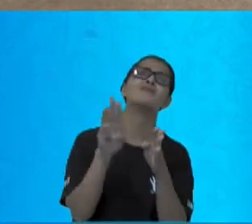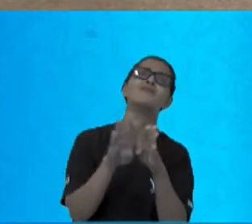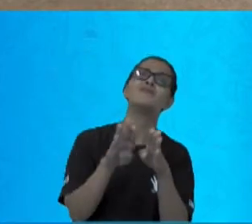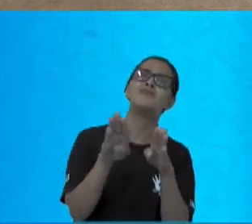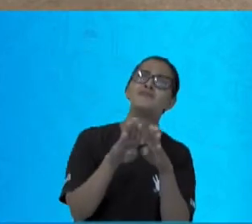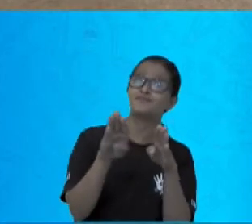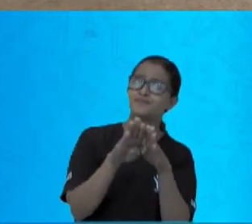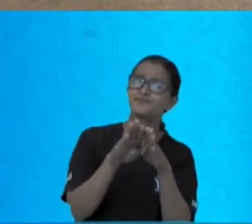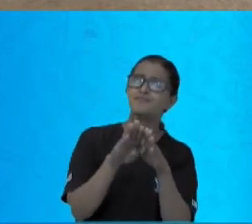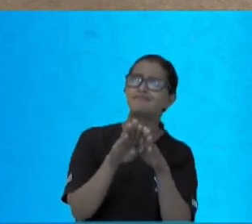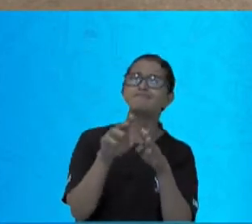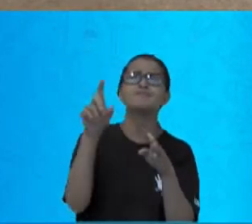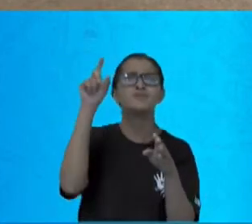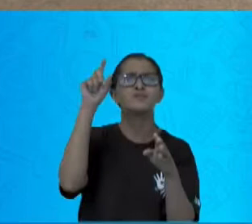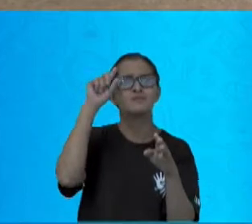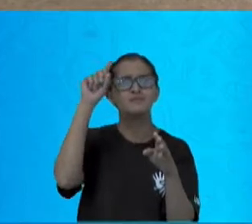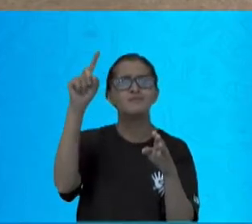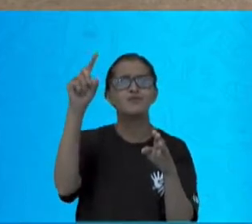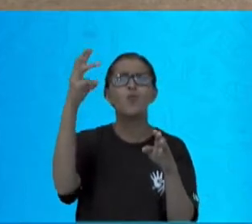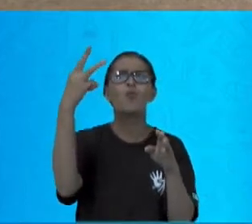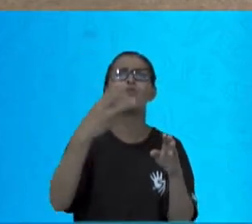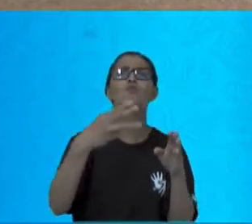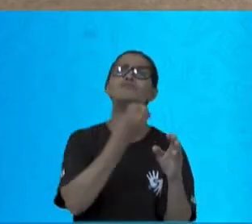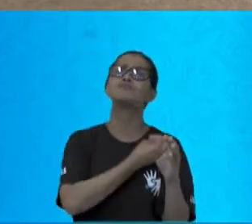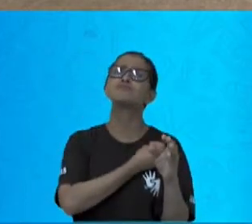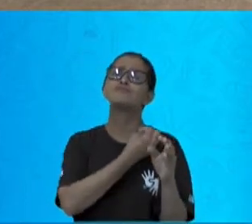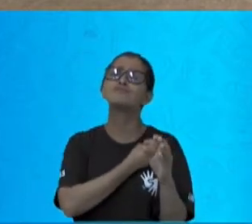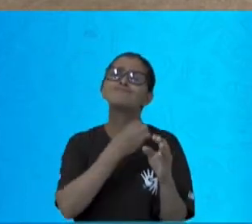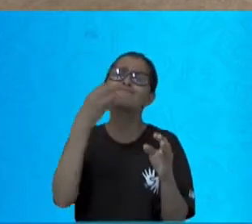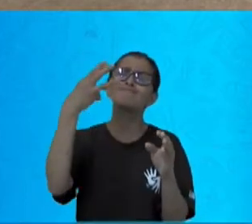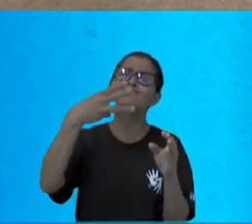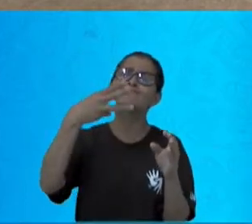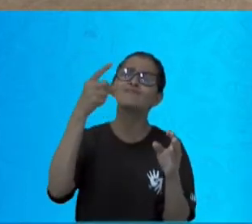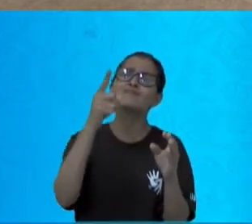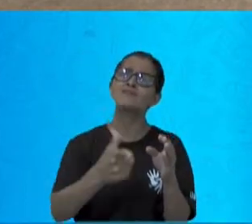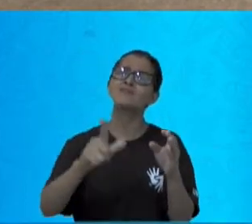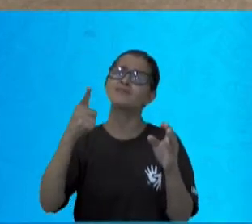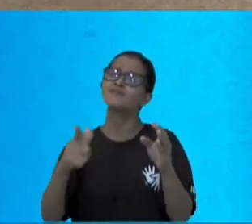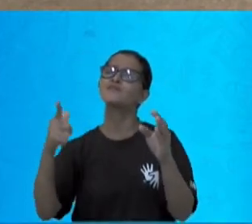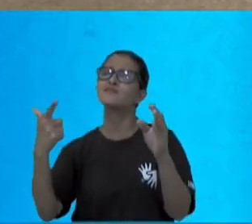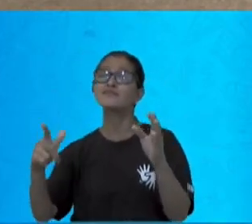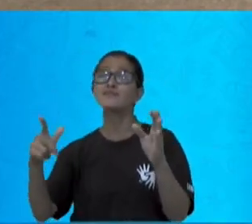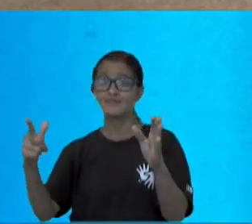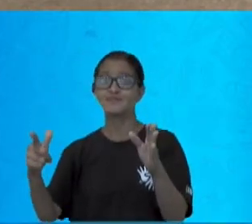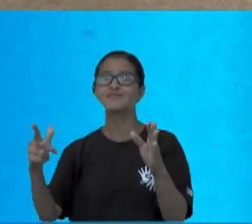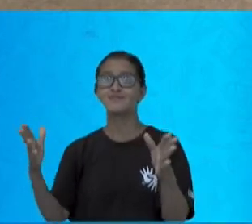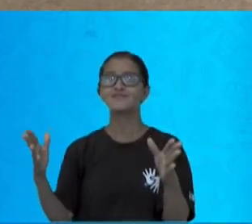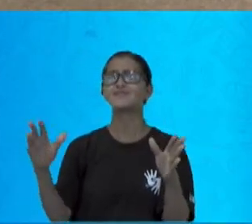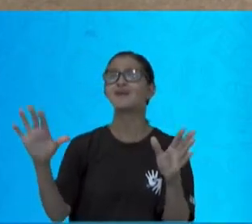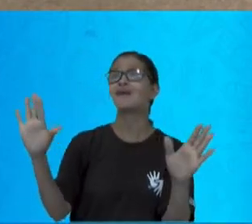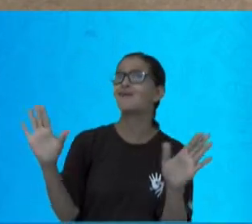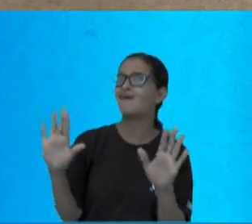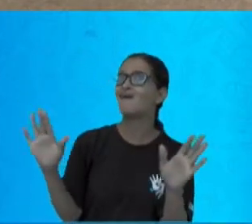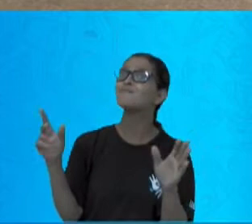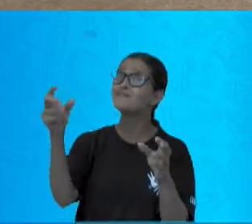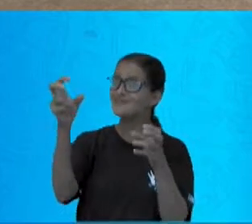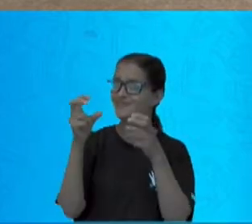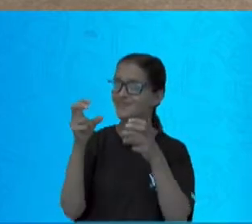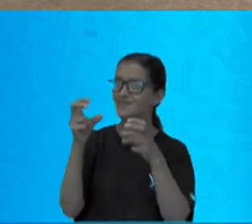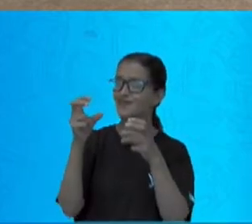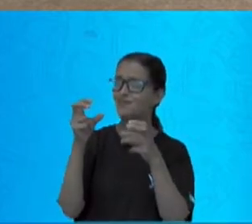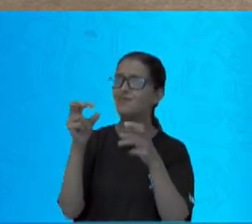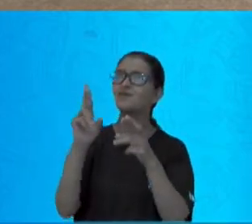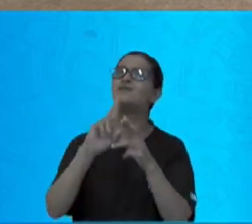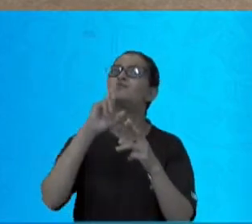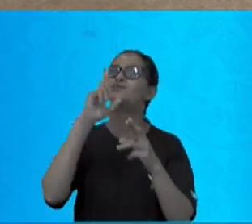o 3, 3 vezes. 3 vezes 3, 9, 9 vezes 3, 27. Coloco 27 e vou